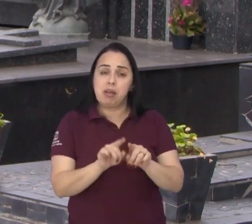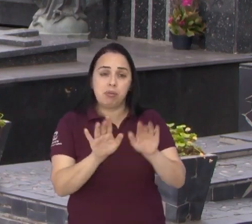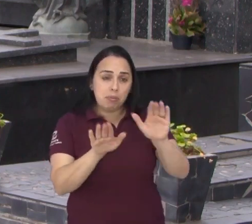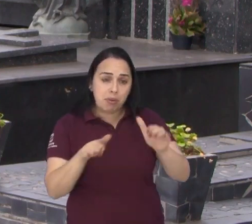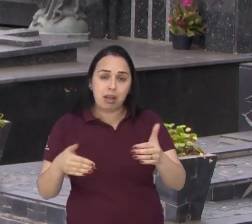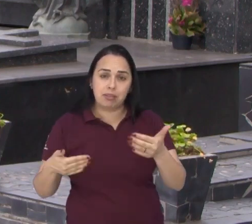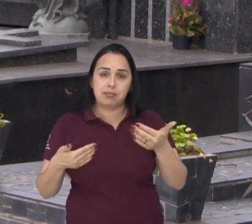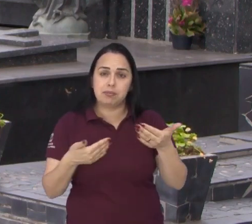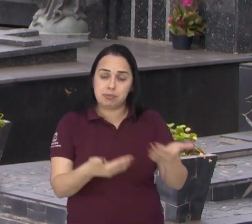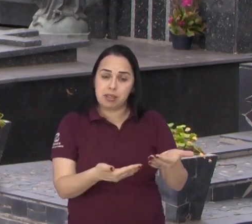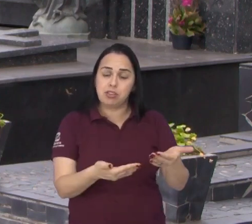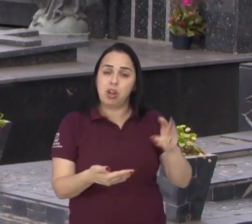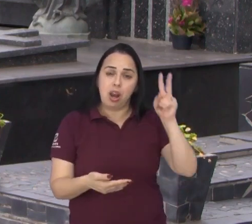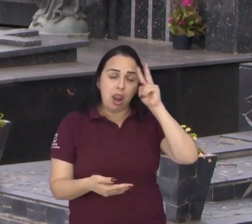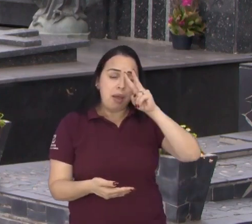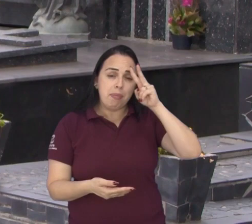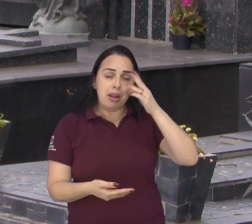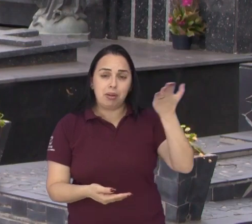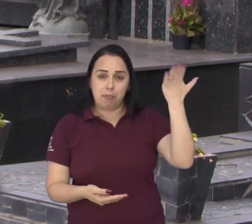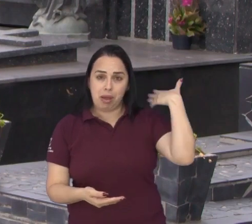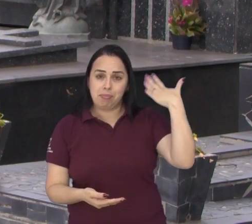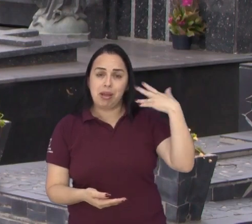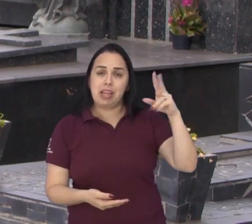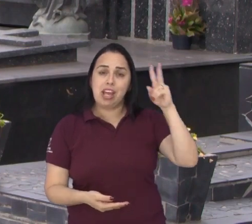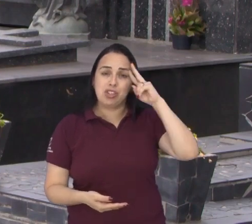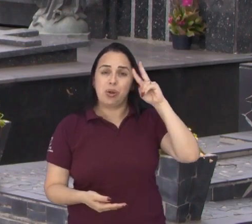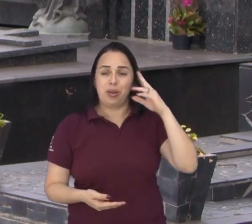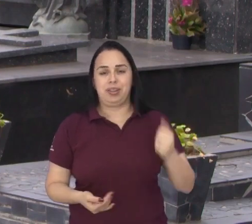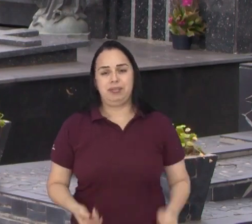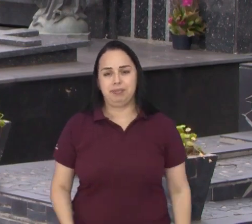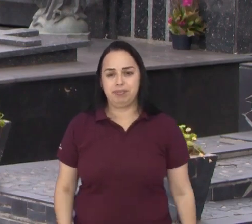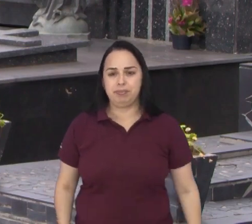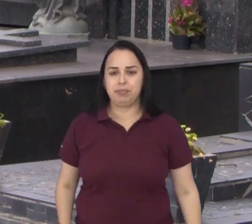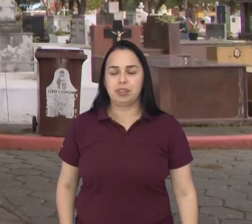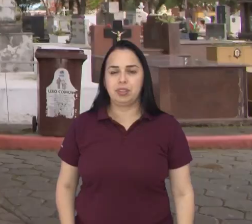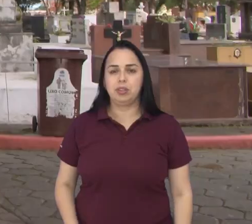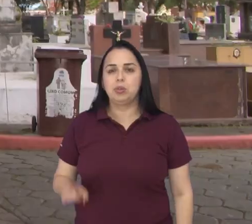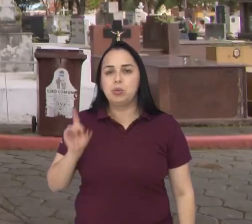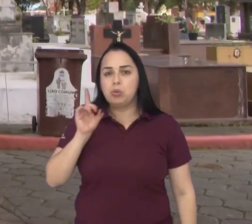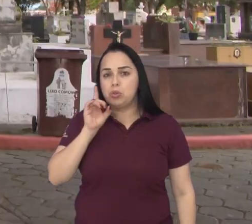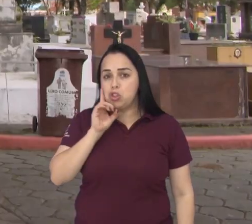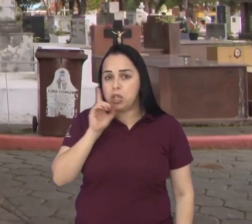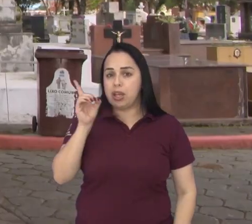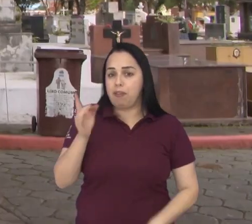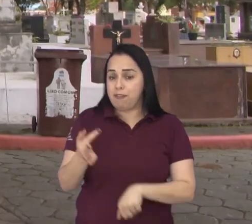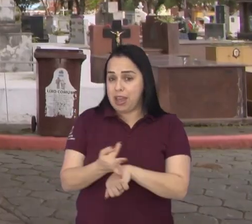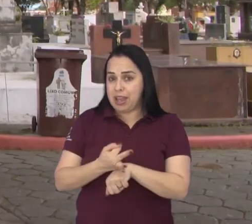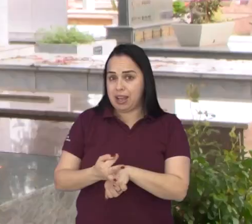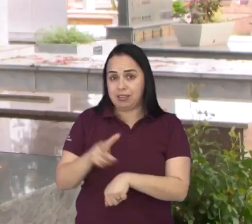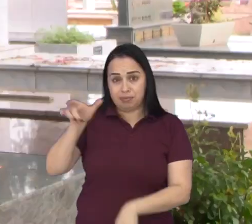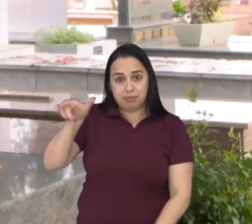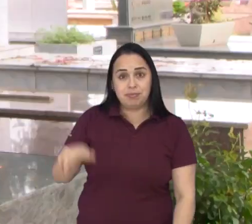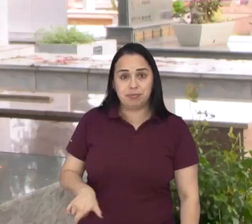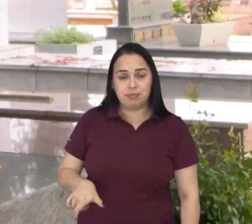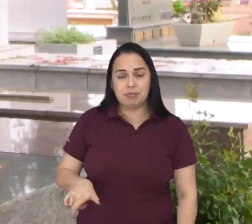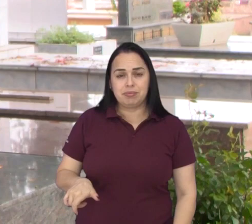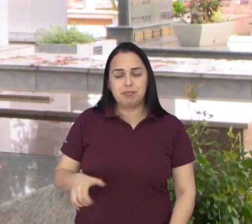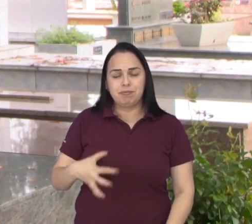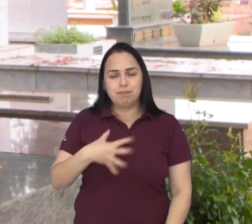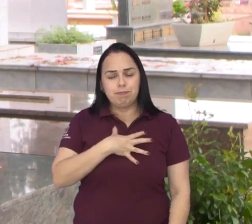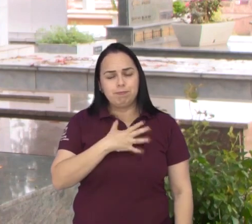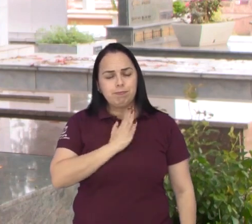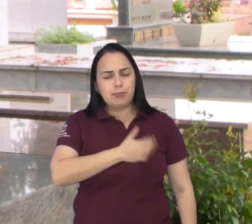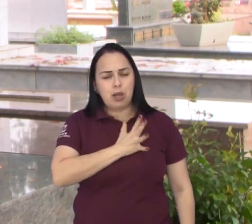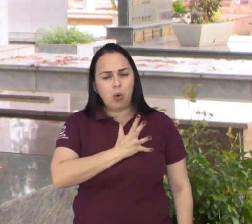de homenagear os antepassados e celebrar a história que eles construíram. No Dia de Finados, o coração de